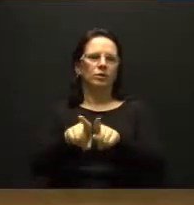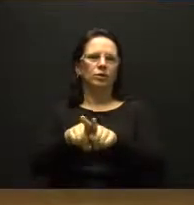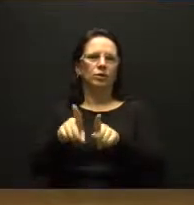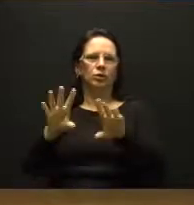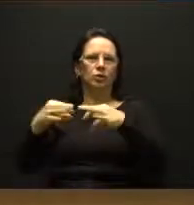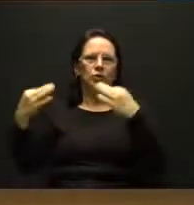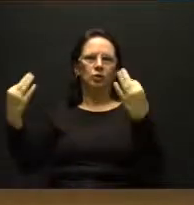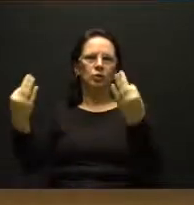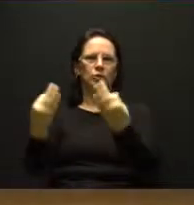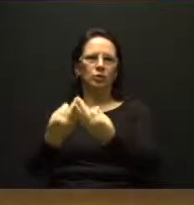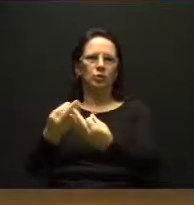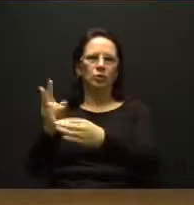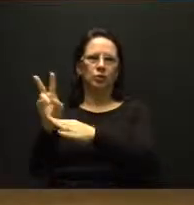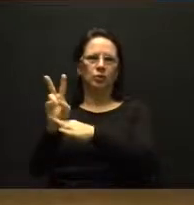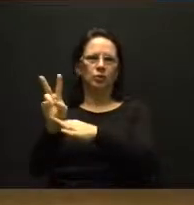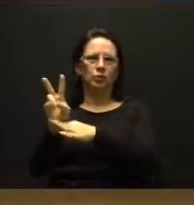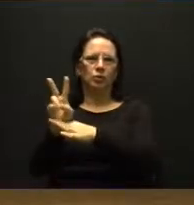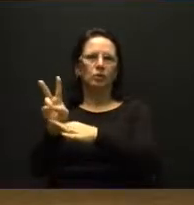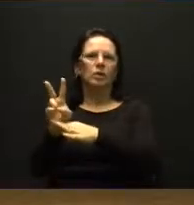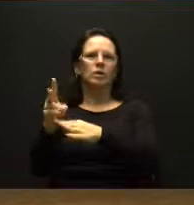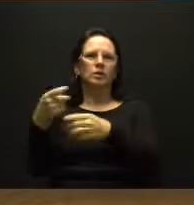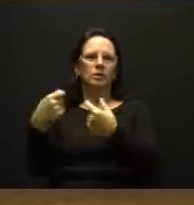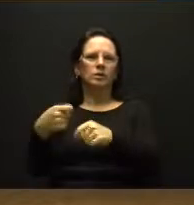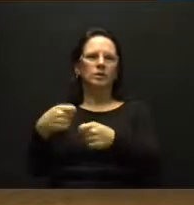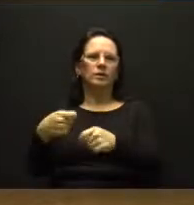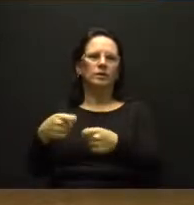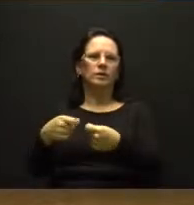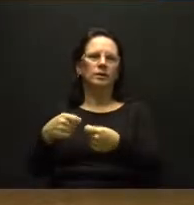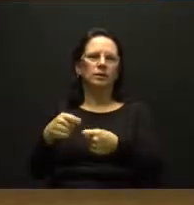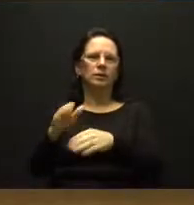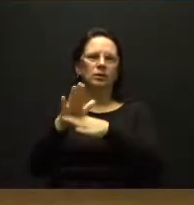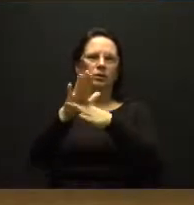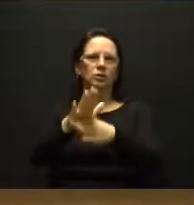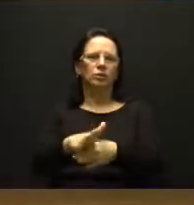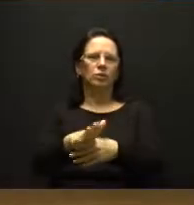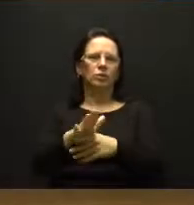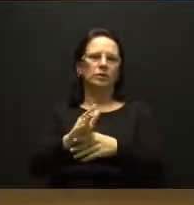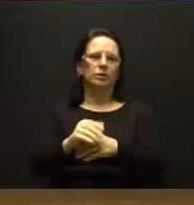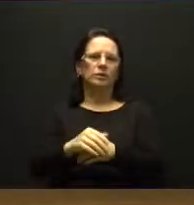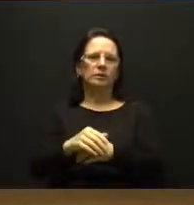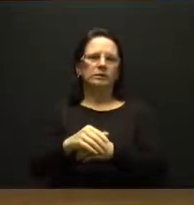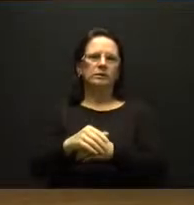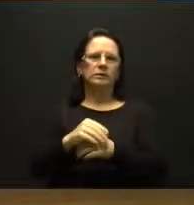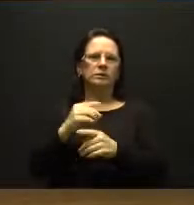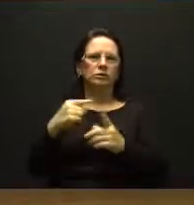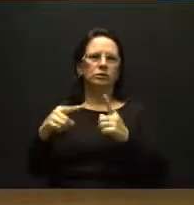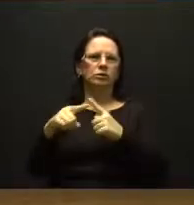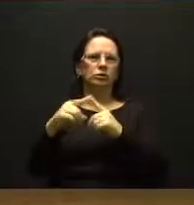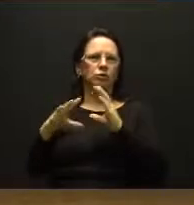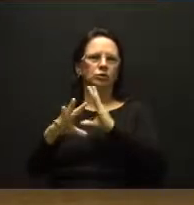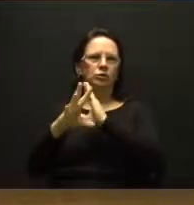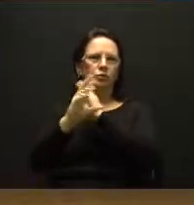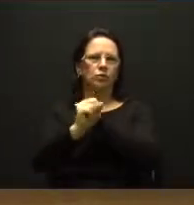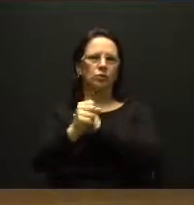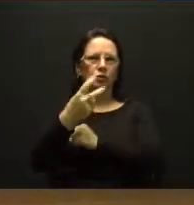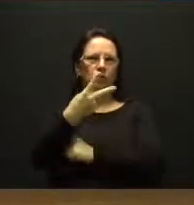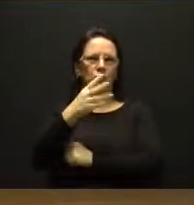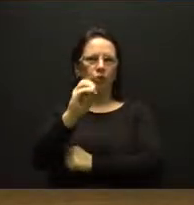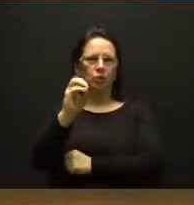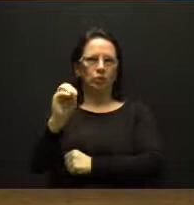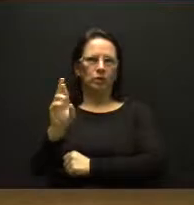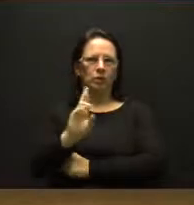famílias todas as famílias assistidas pelo auxílio moradia e aumentasse para os 200 reais para